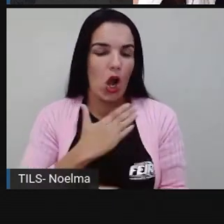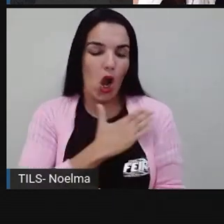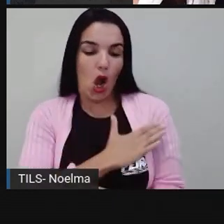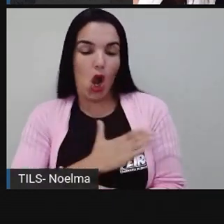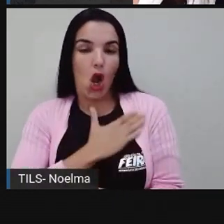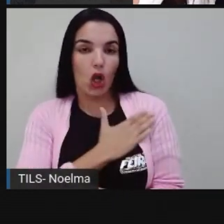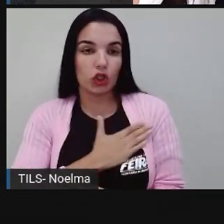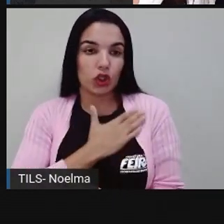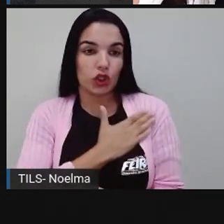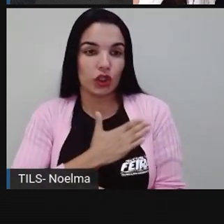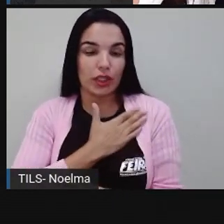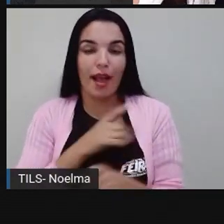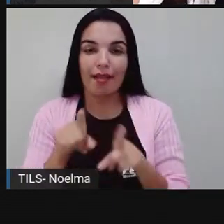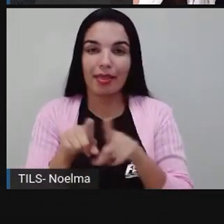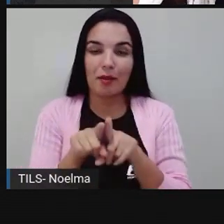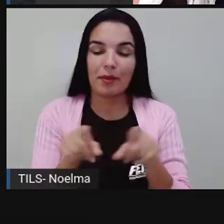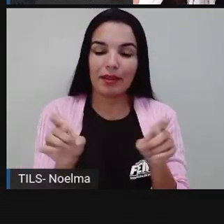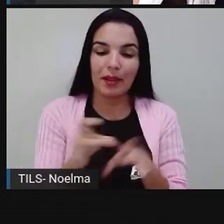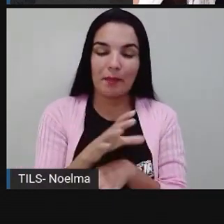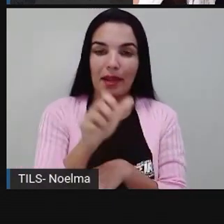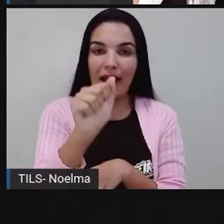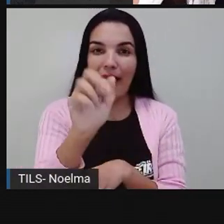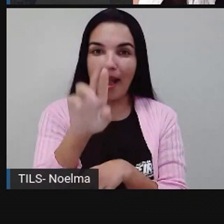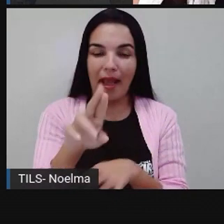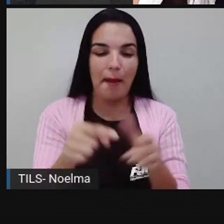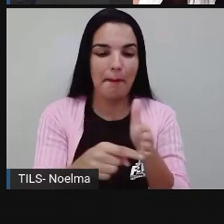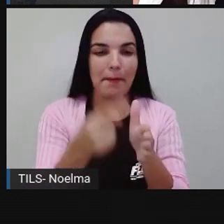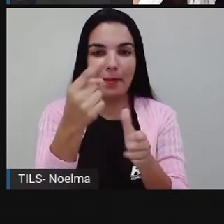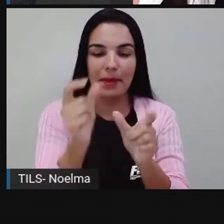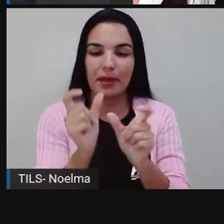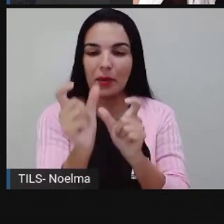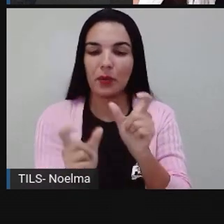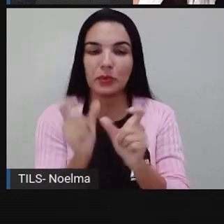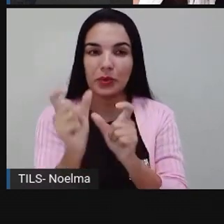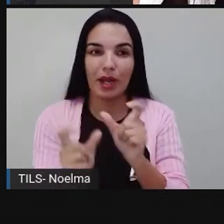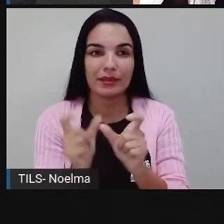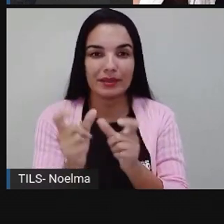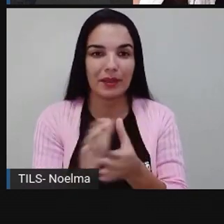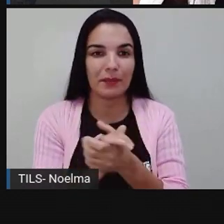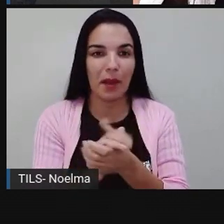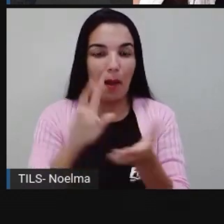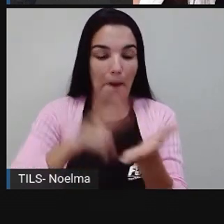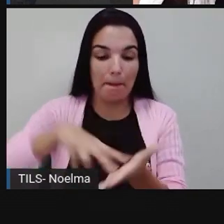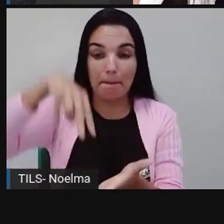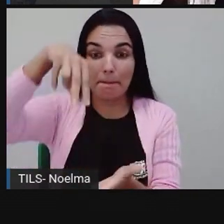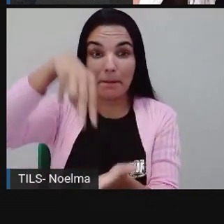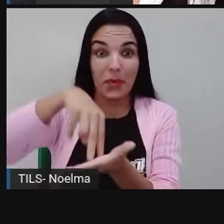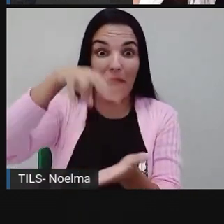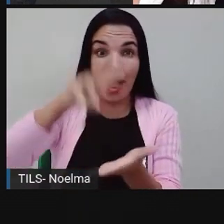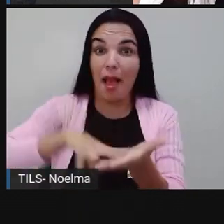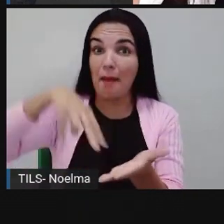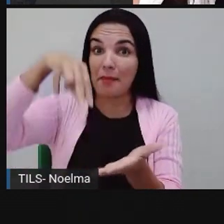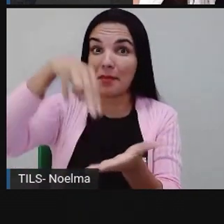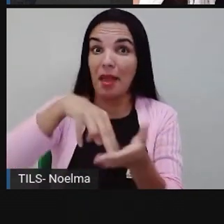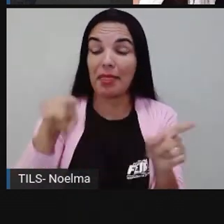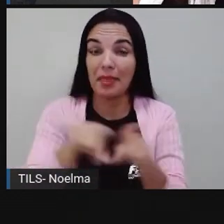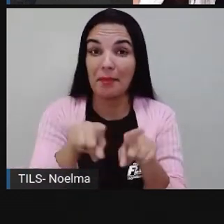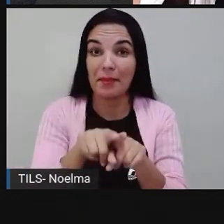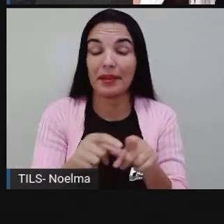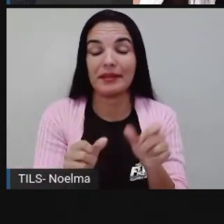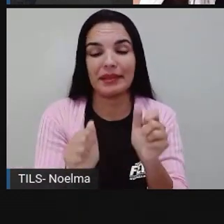Gostar, termina em AR, primeira conjugação. Pular, termina em AR, primeira